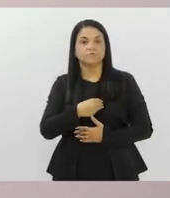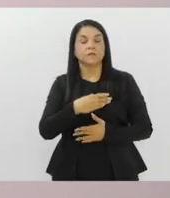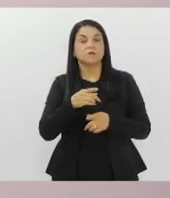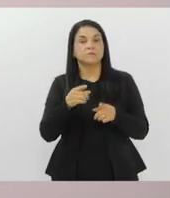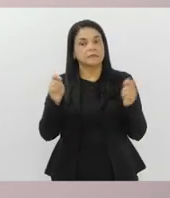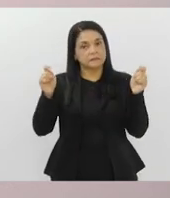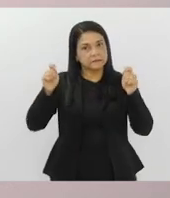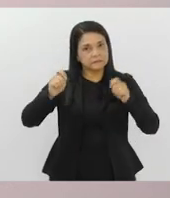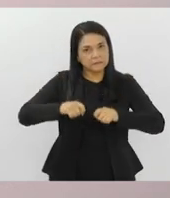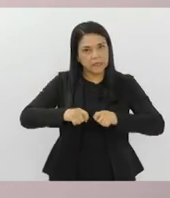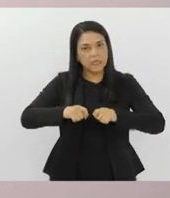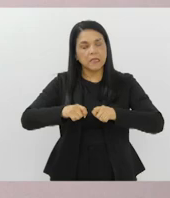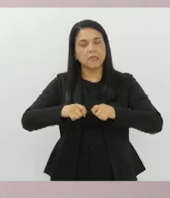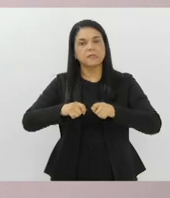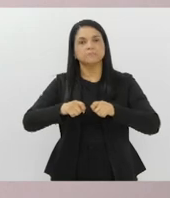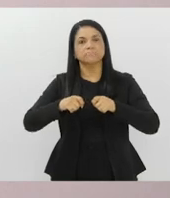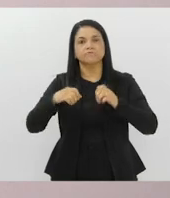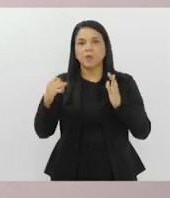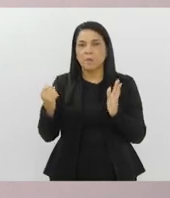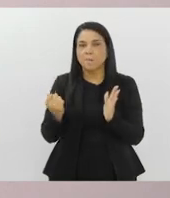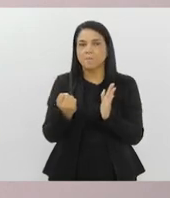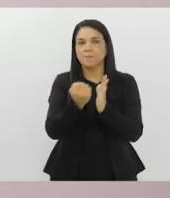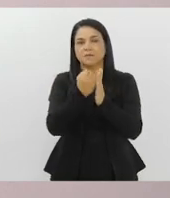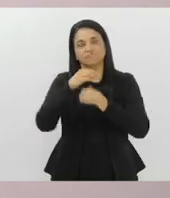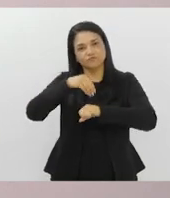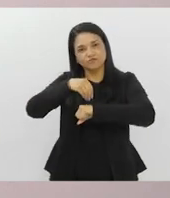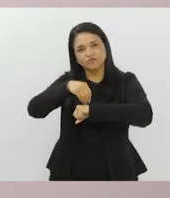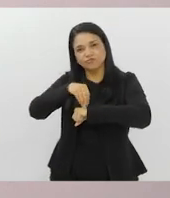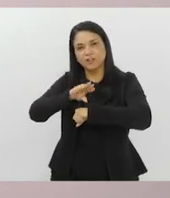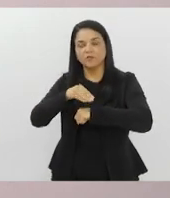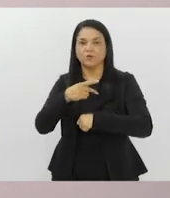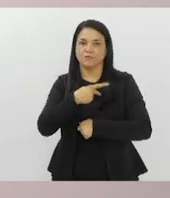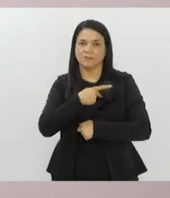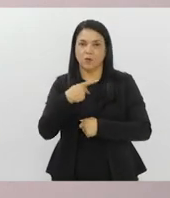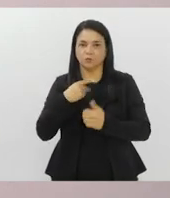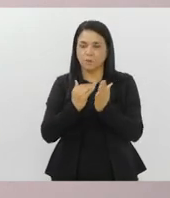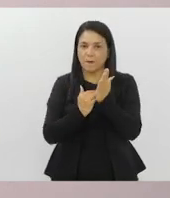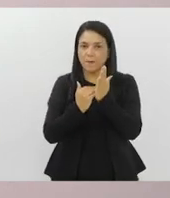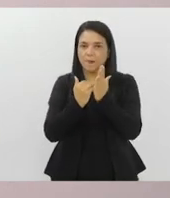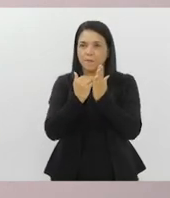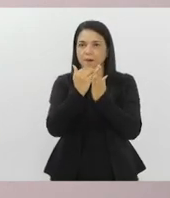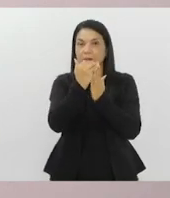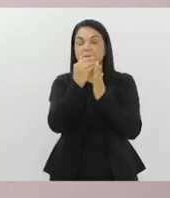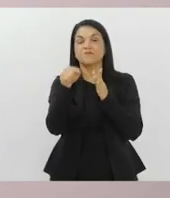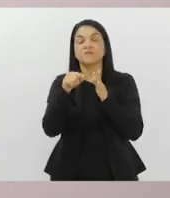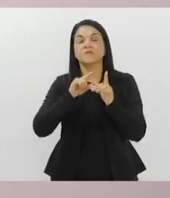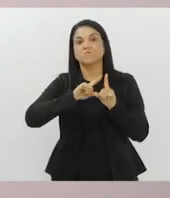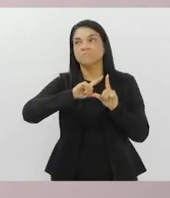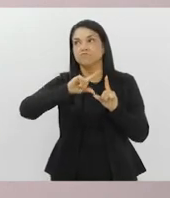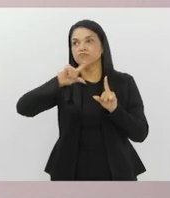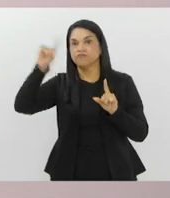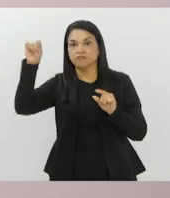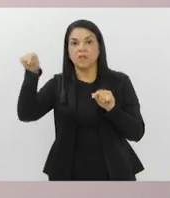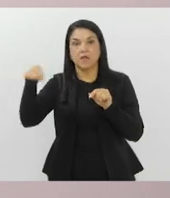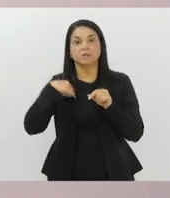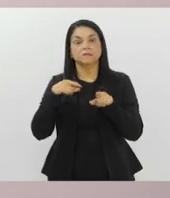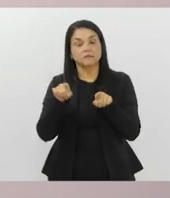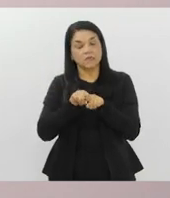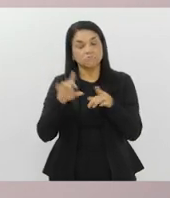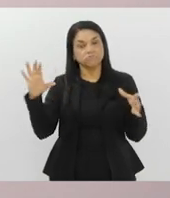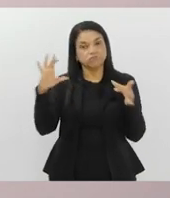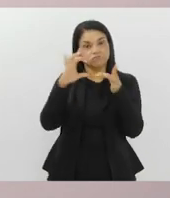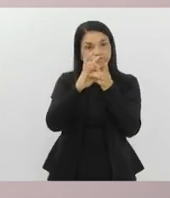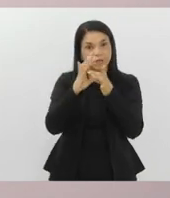uma capacidade enorme de impactar os indicadores de saúde. Isso porque ela possui um conjunto de ações que funcionam como